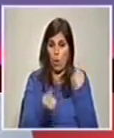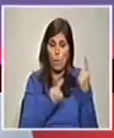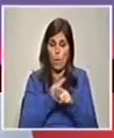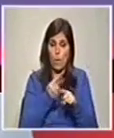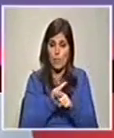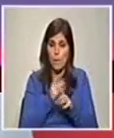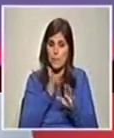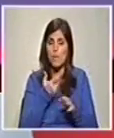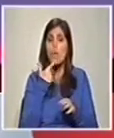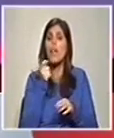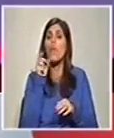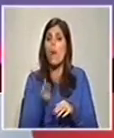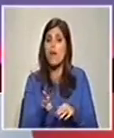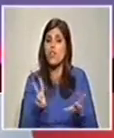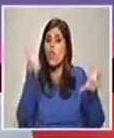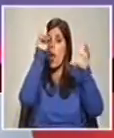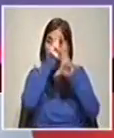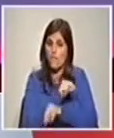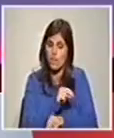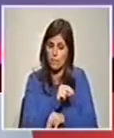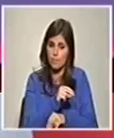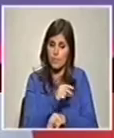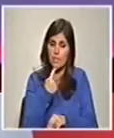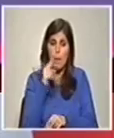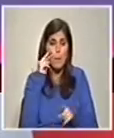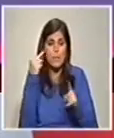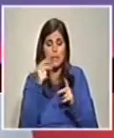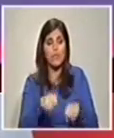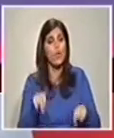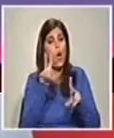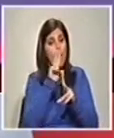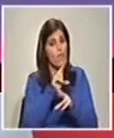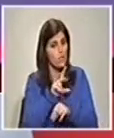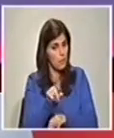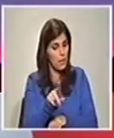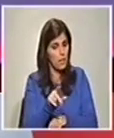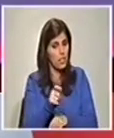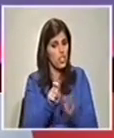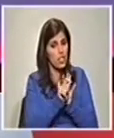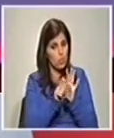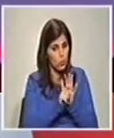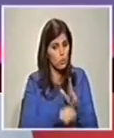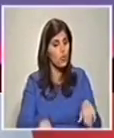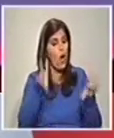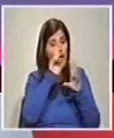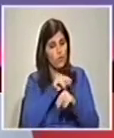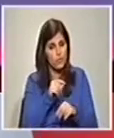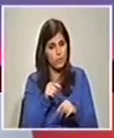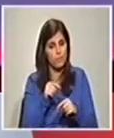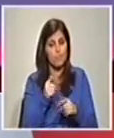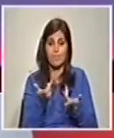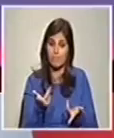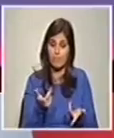que ter uma linguagem rejuvenescida e têm que ter uma visão rejuvenescida e têm que ter estatutos rejuvenescidos. E, portanto,